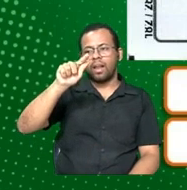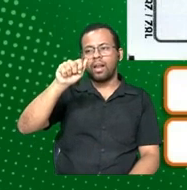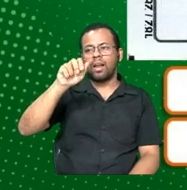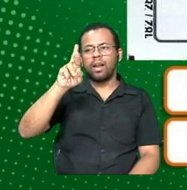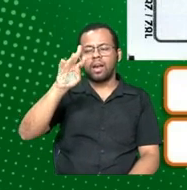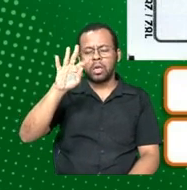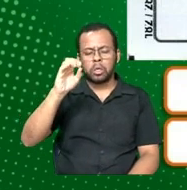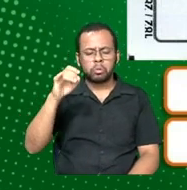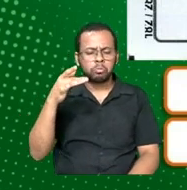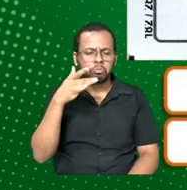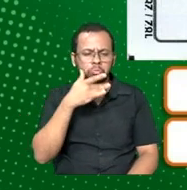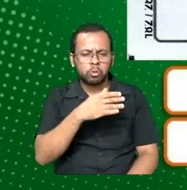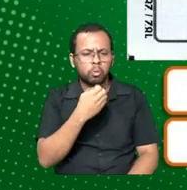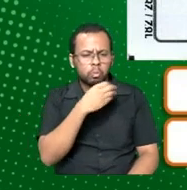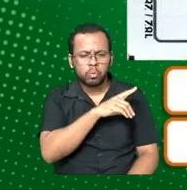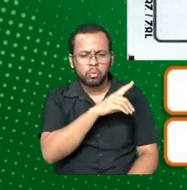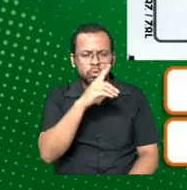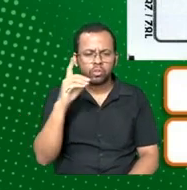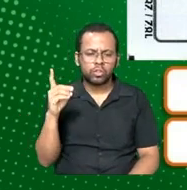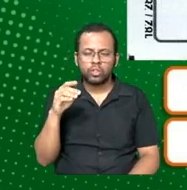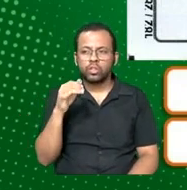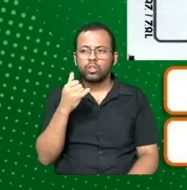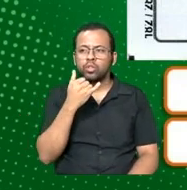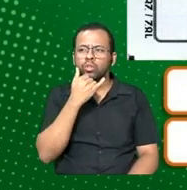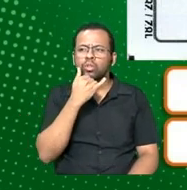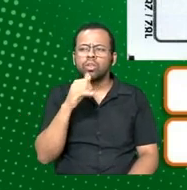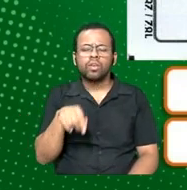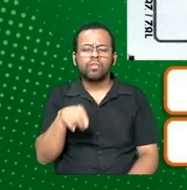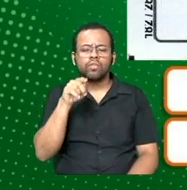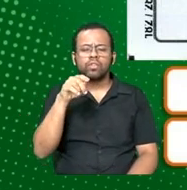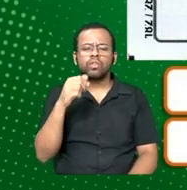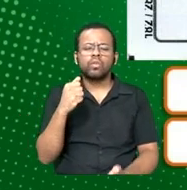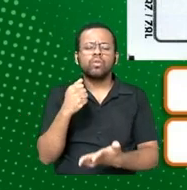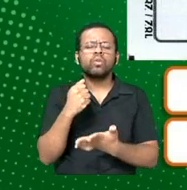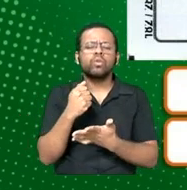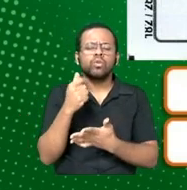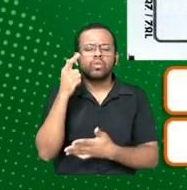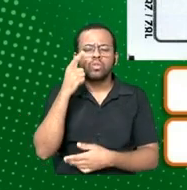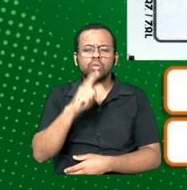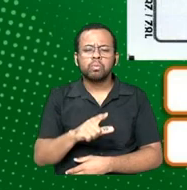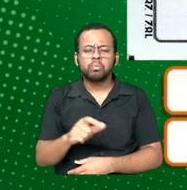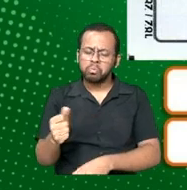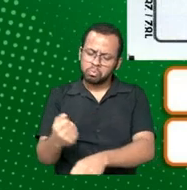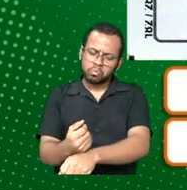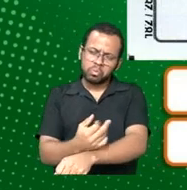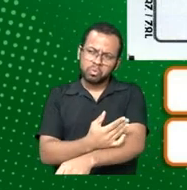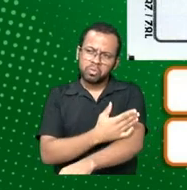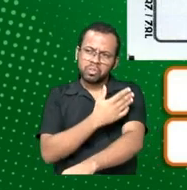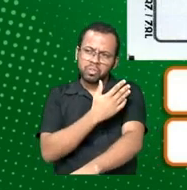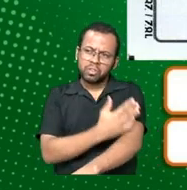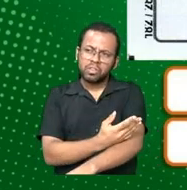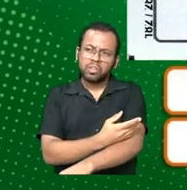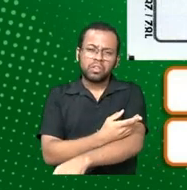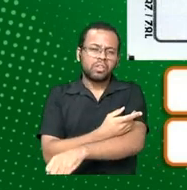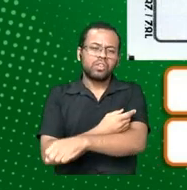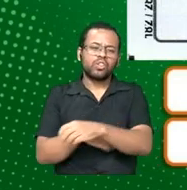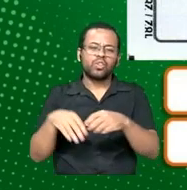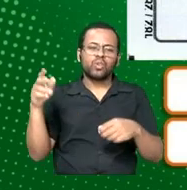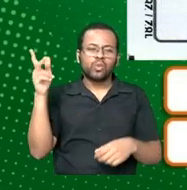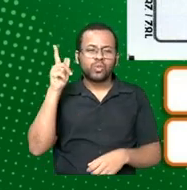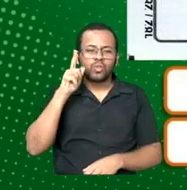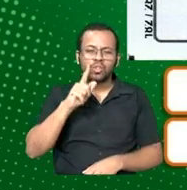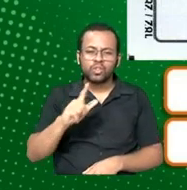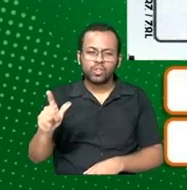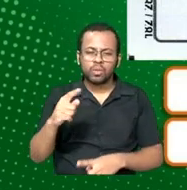hein Bom Demais Desculpa aí ô meu caro contemplado eu esqueci de dar emoção na sua na sua vitória